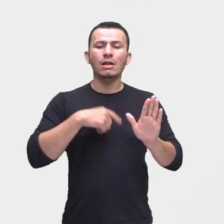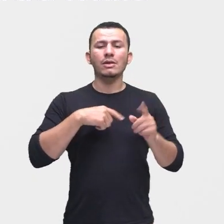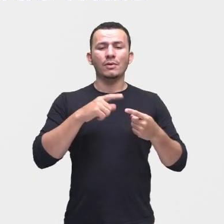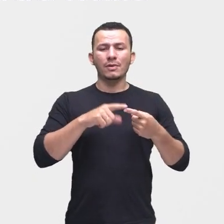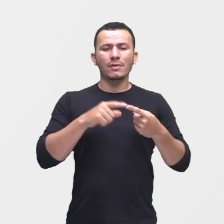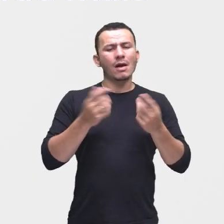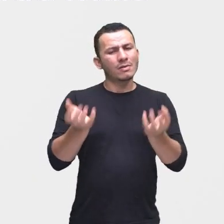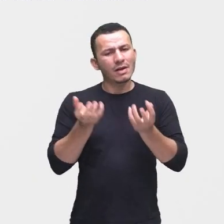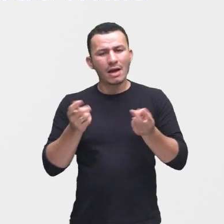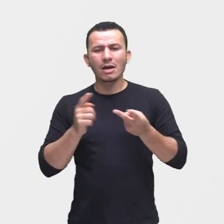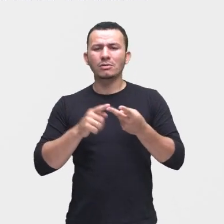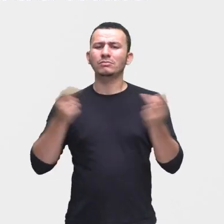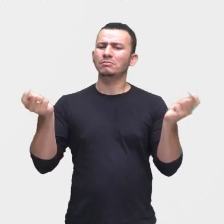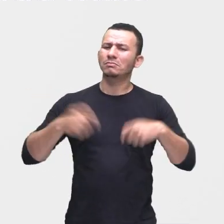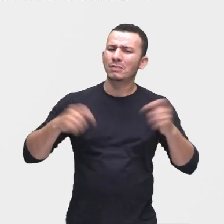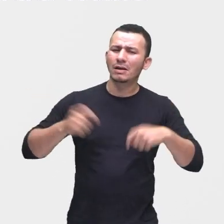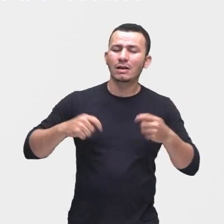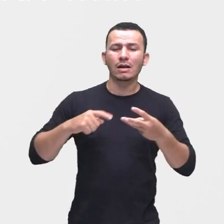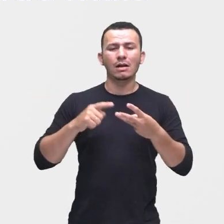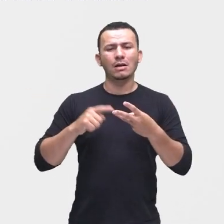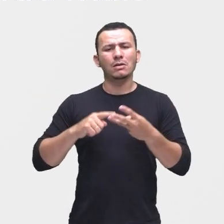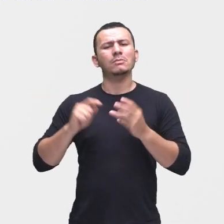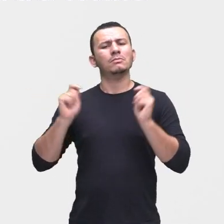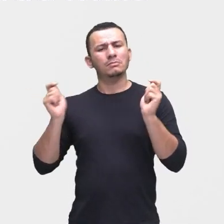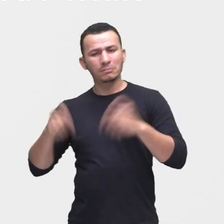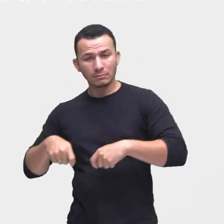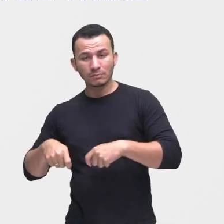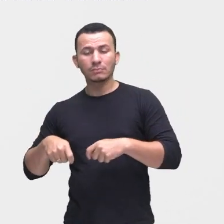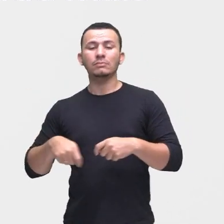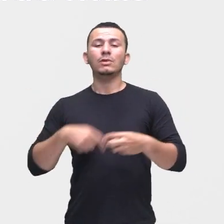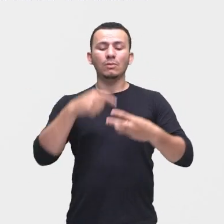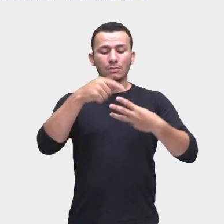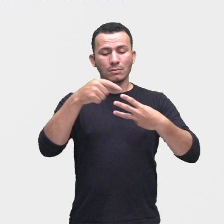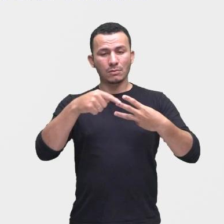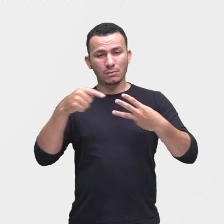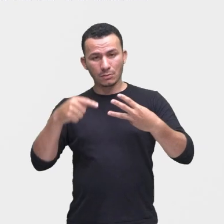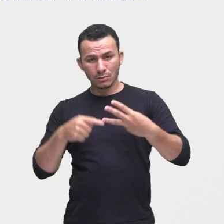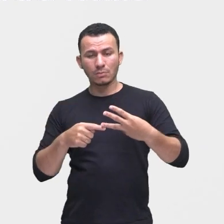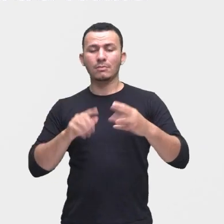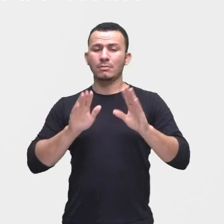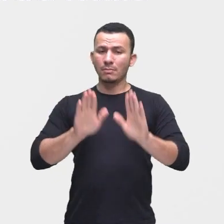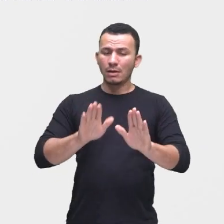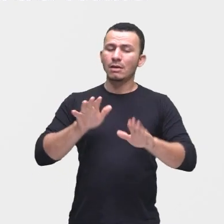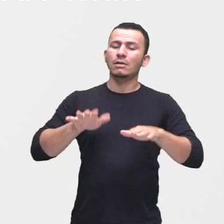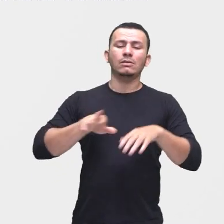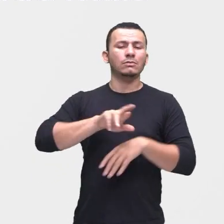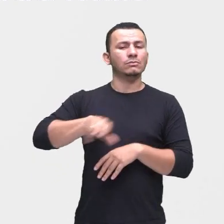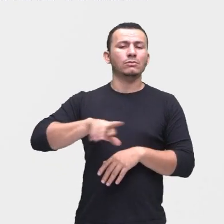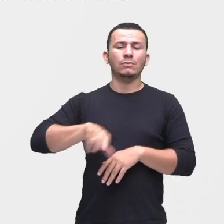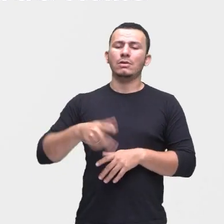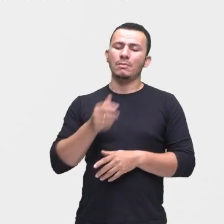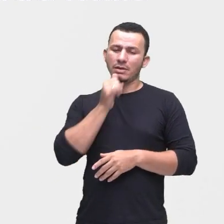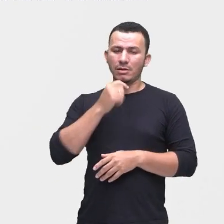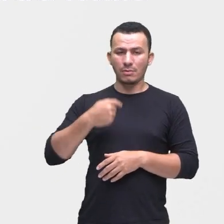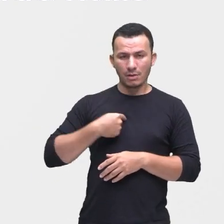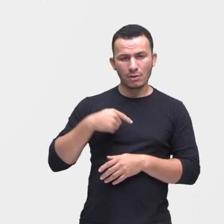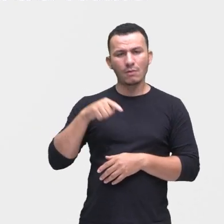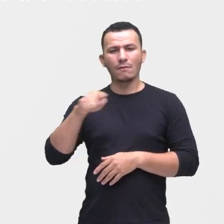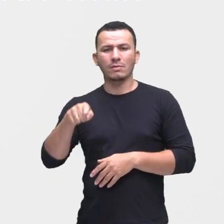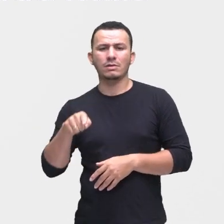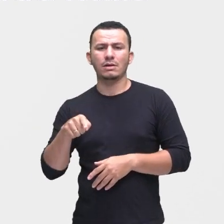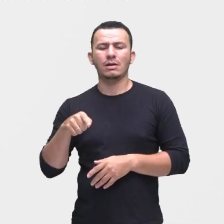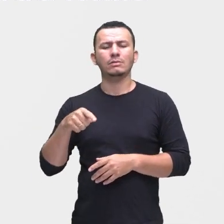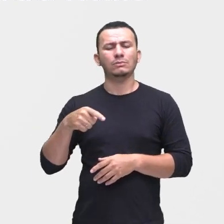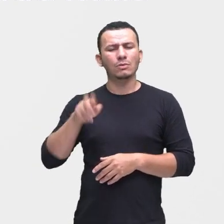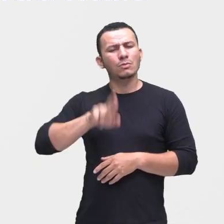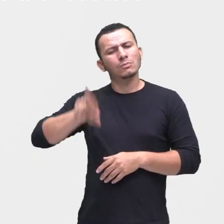devo, posso. É preciso remarcar. Isso não significa que você e eu não vivamos